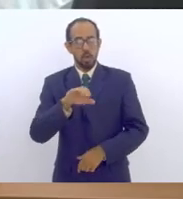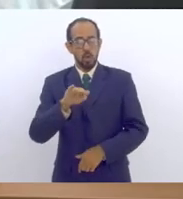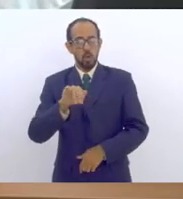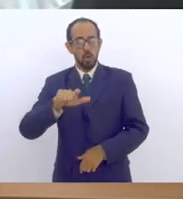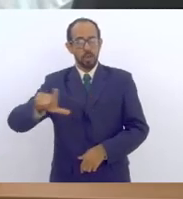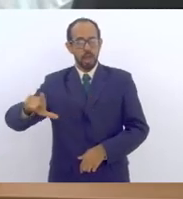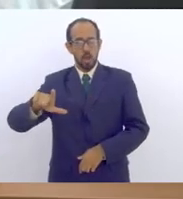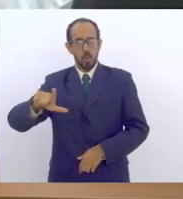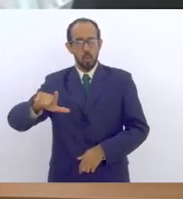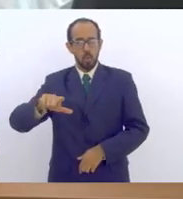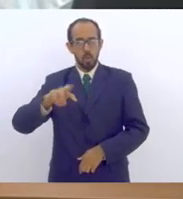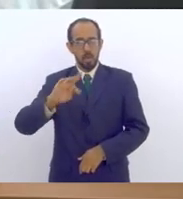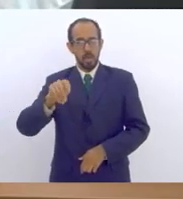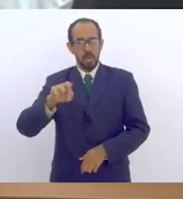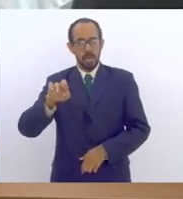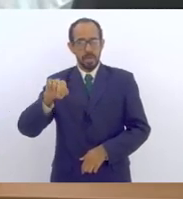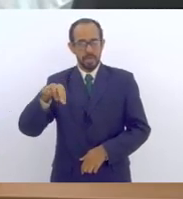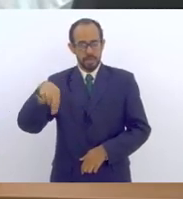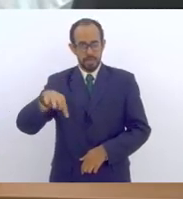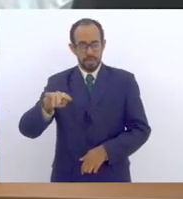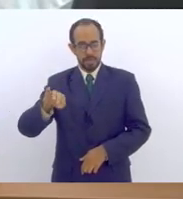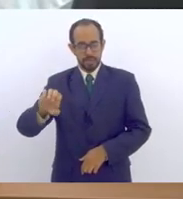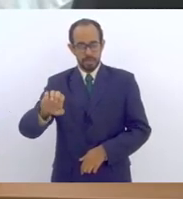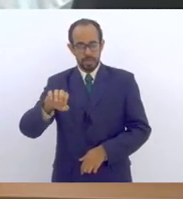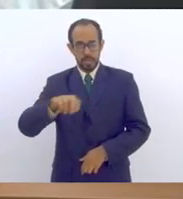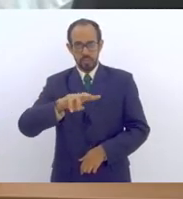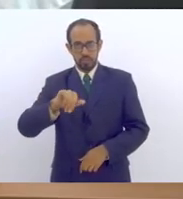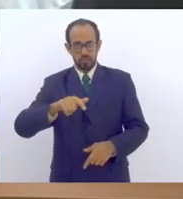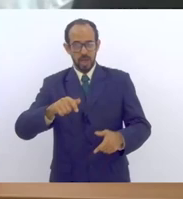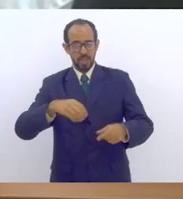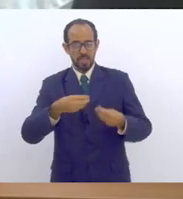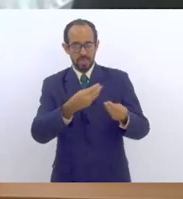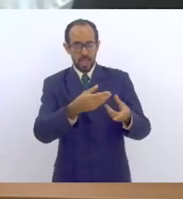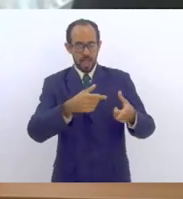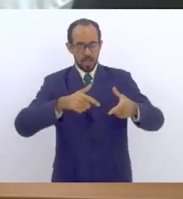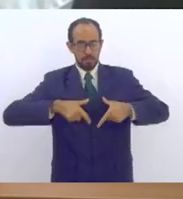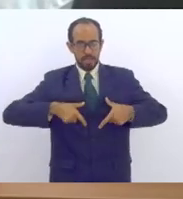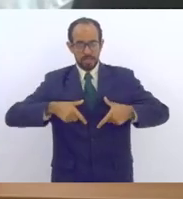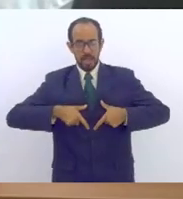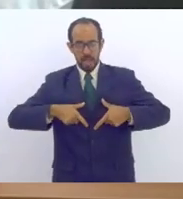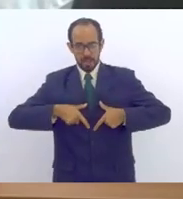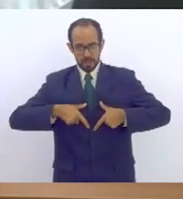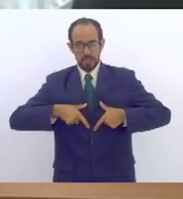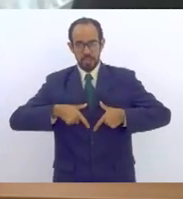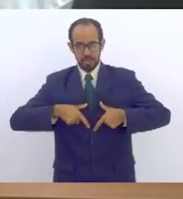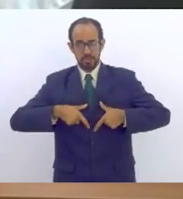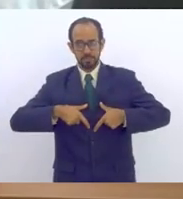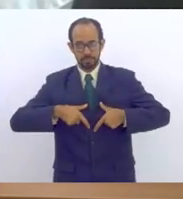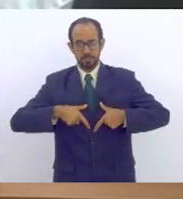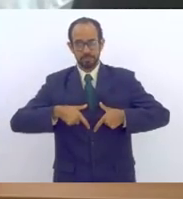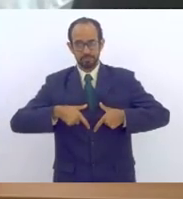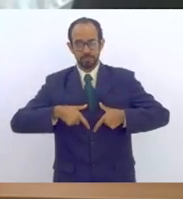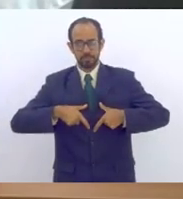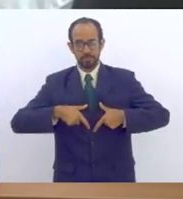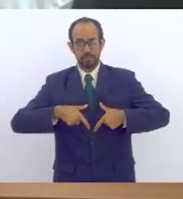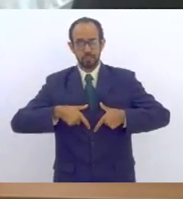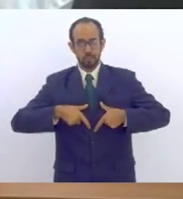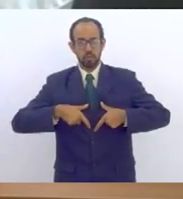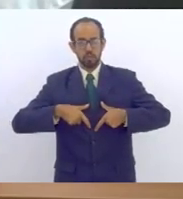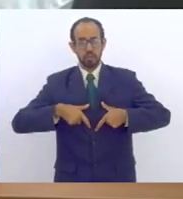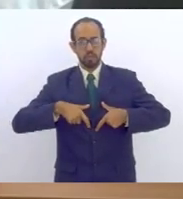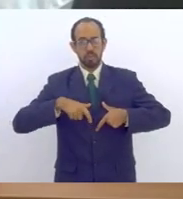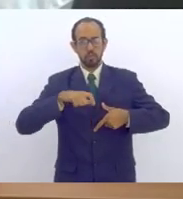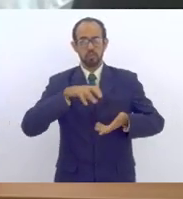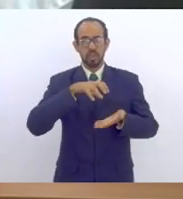de estado da Polícia Militar nós vamos estar entregando a medalha anunciando oficialmente hoje entregando lá no comando geral da